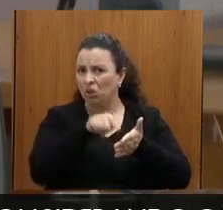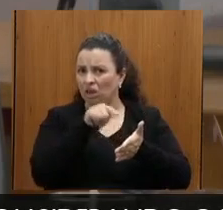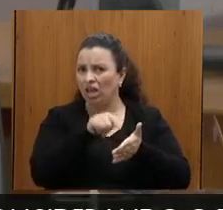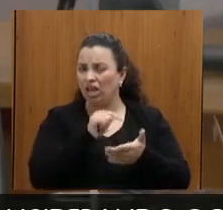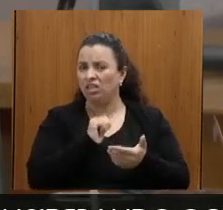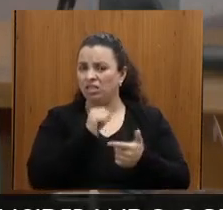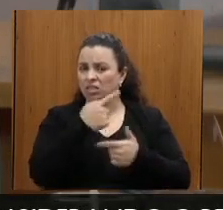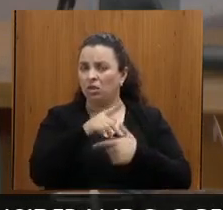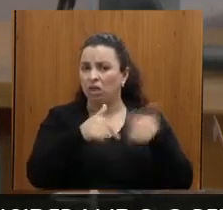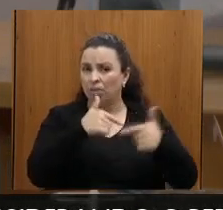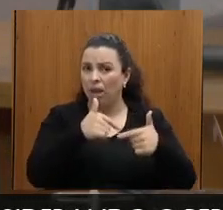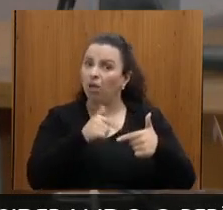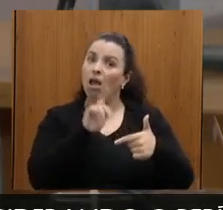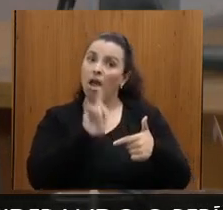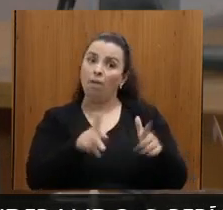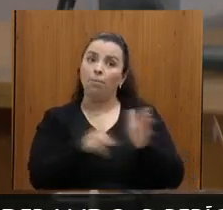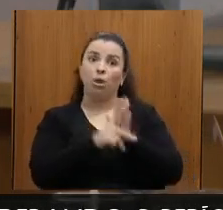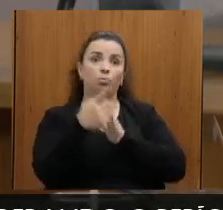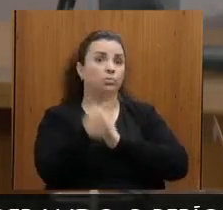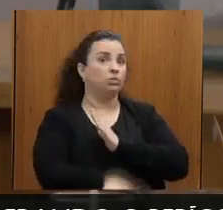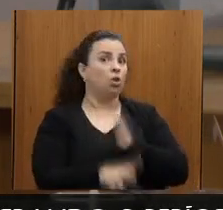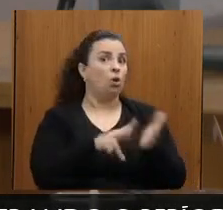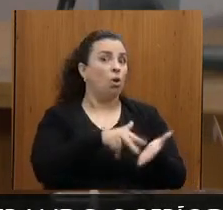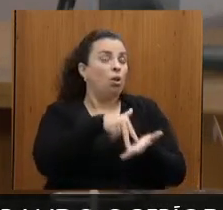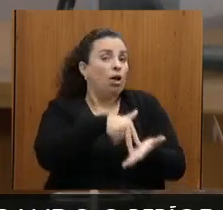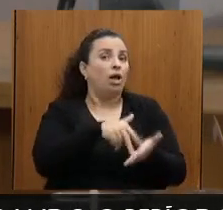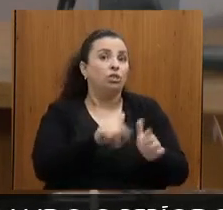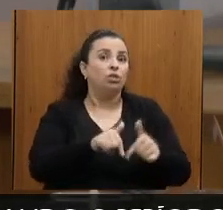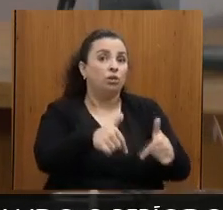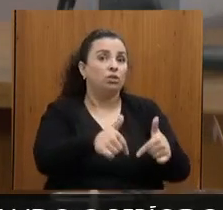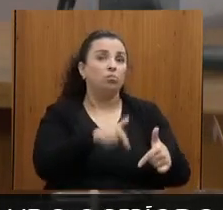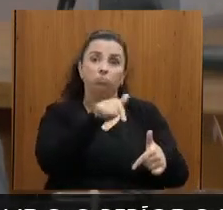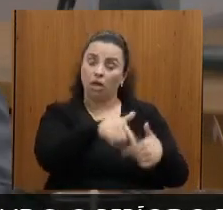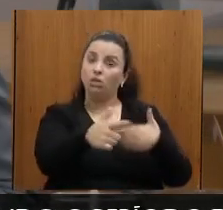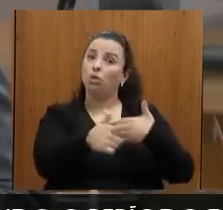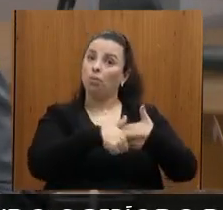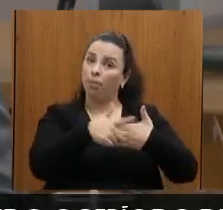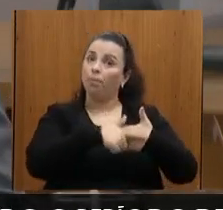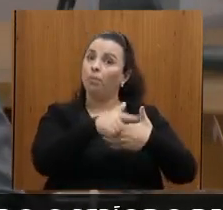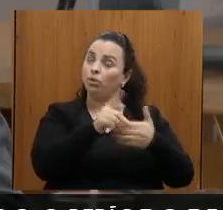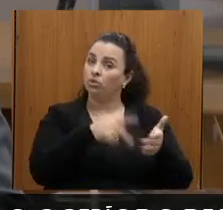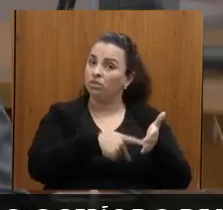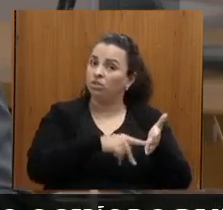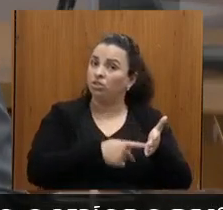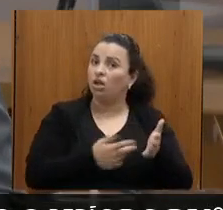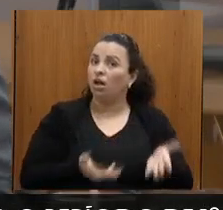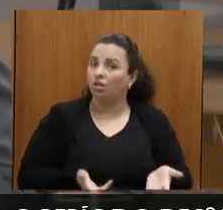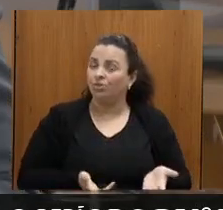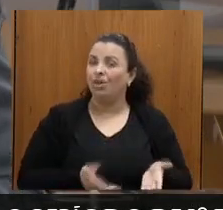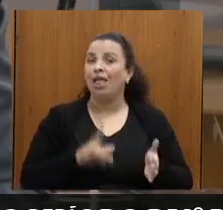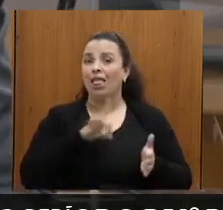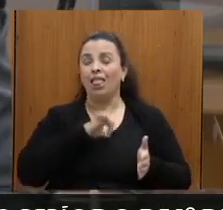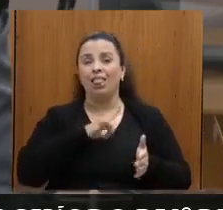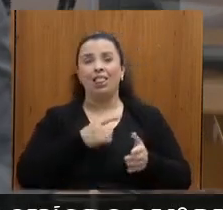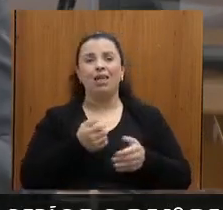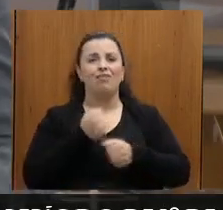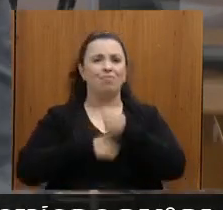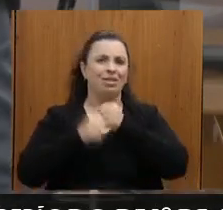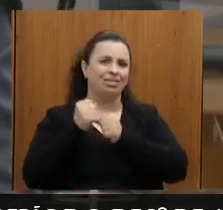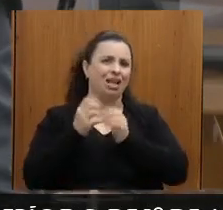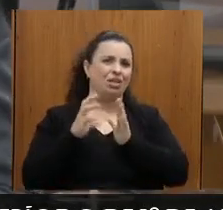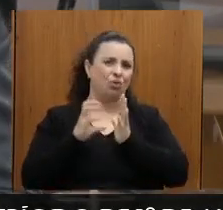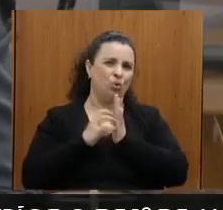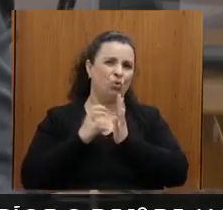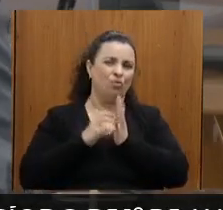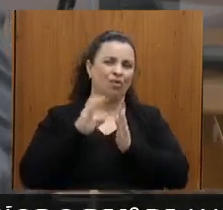lugar de atuação. Na verdade, o papel do sindicato é esse mesmo. Nós tivemos, na época do governo passado do nosso governo, sindicalistas, que são, inclusive,